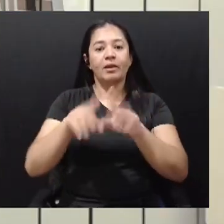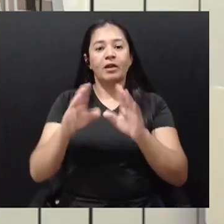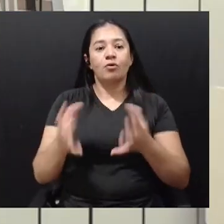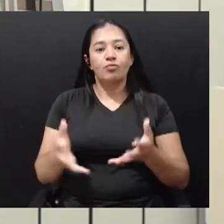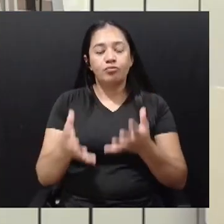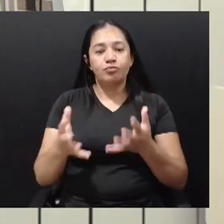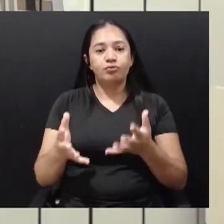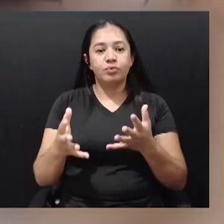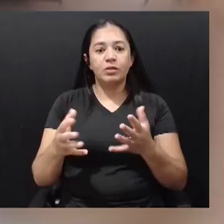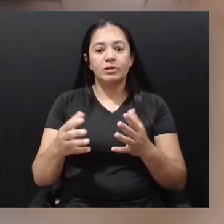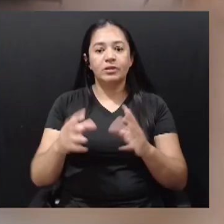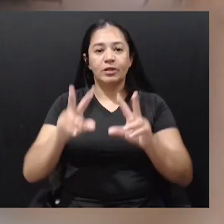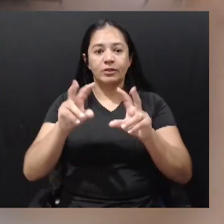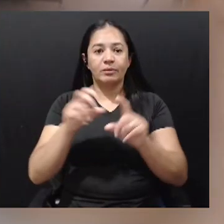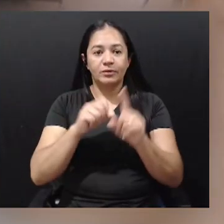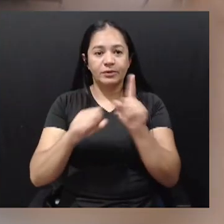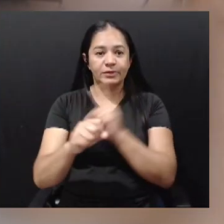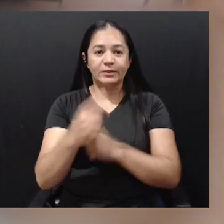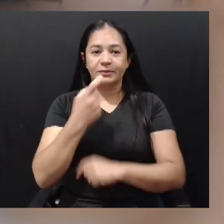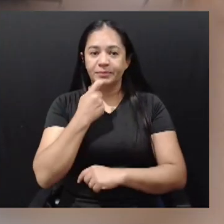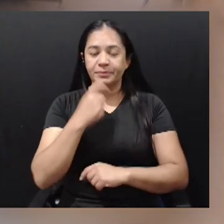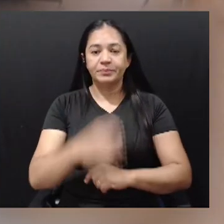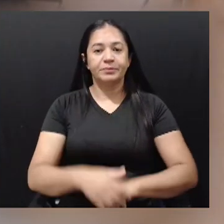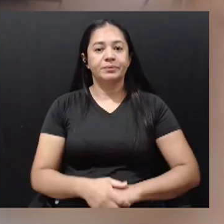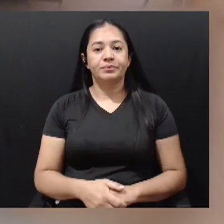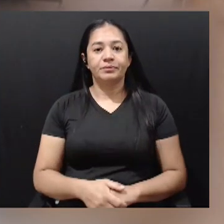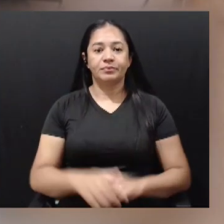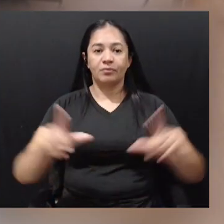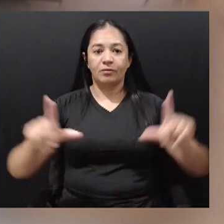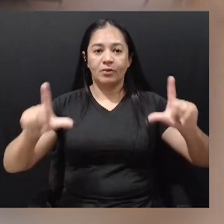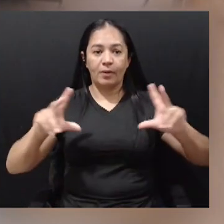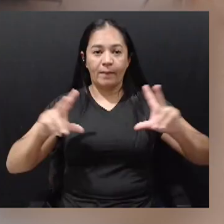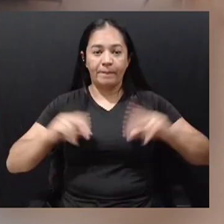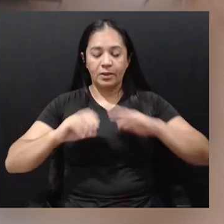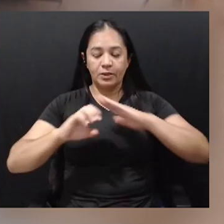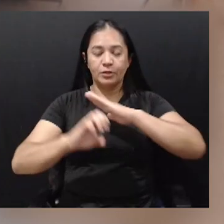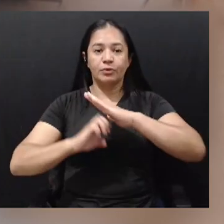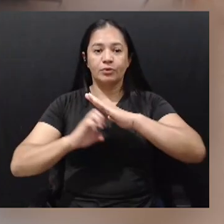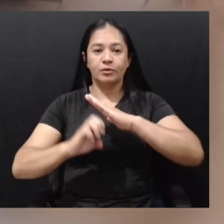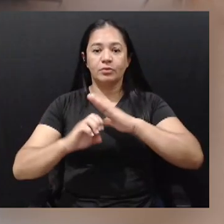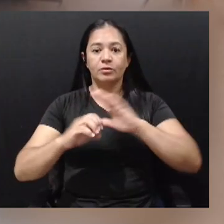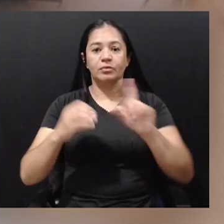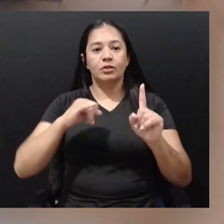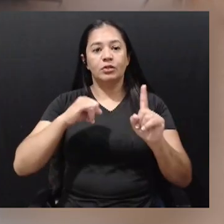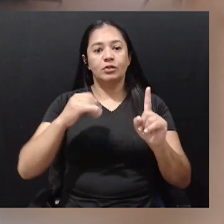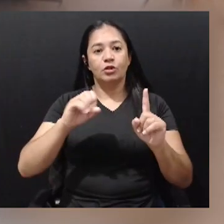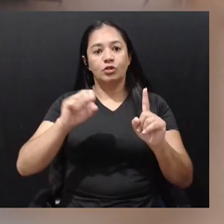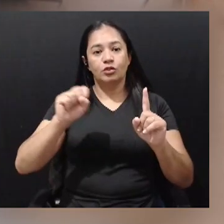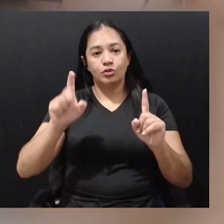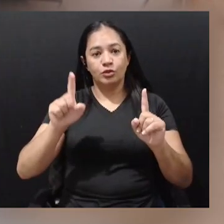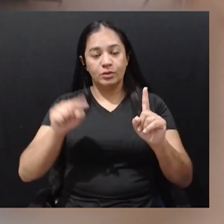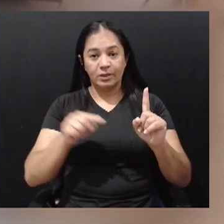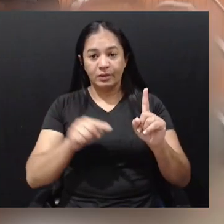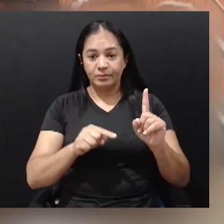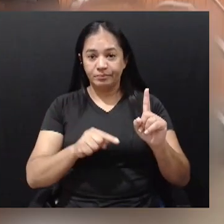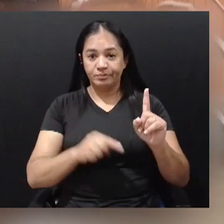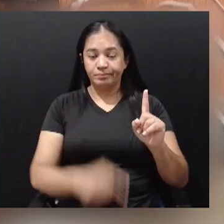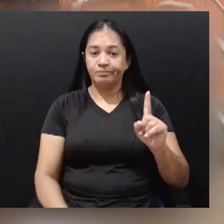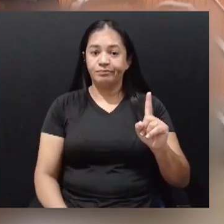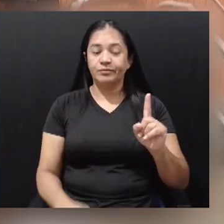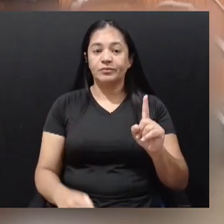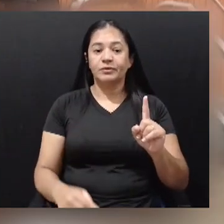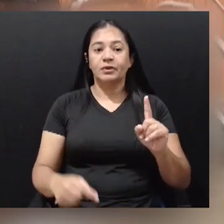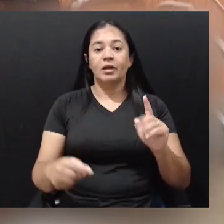em Campinas. O diploma de mérito empresarial José Bonifácio Coutinho Nogueira é concedido pela Câmara